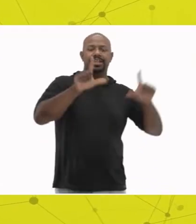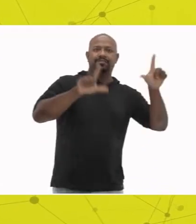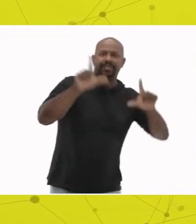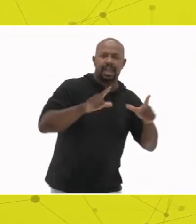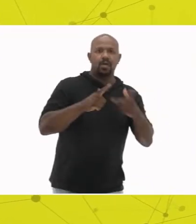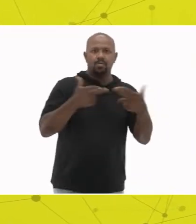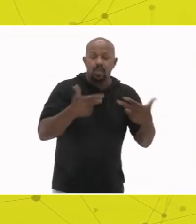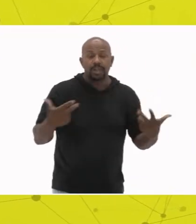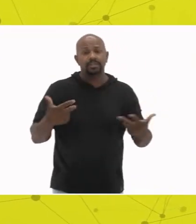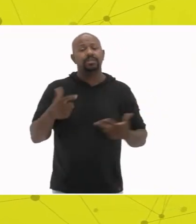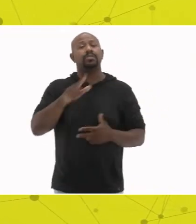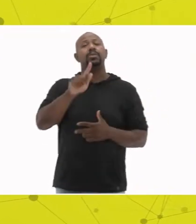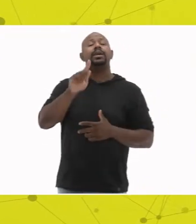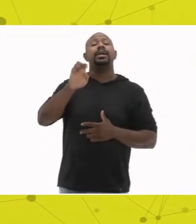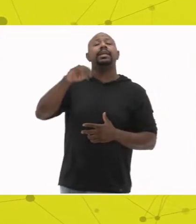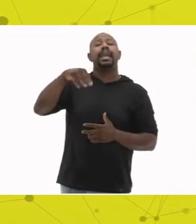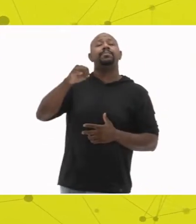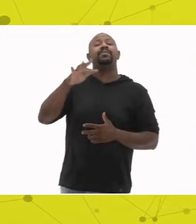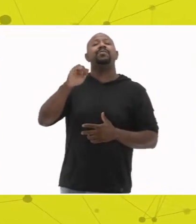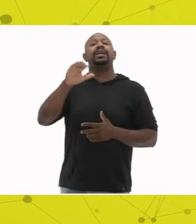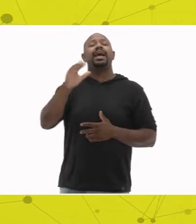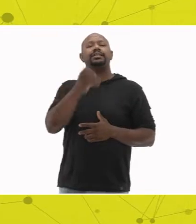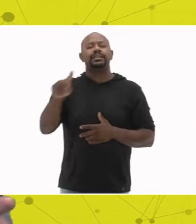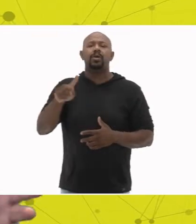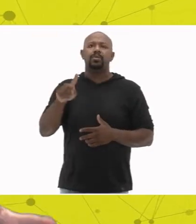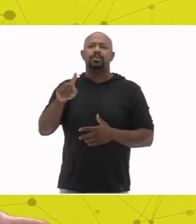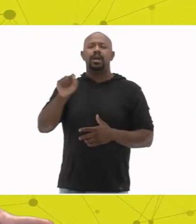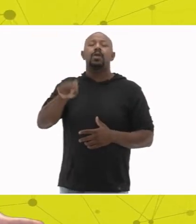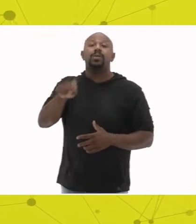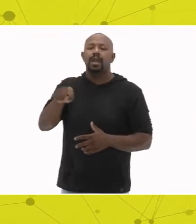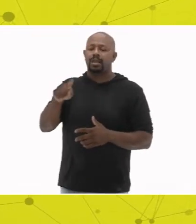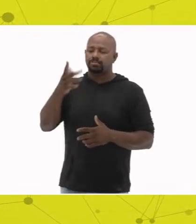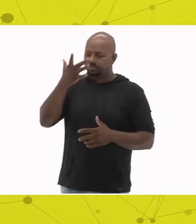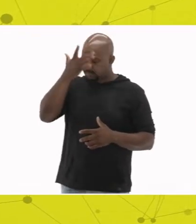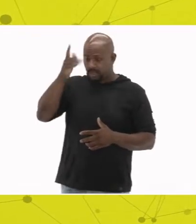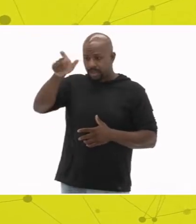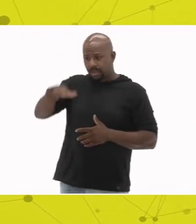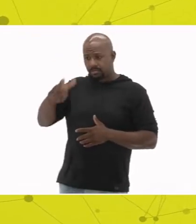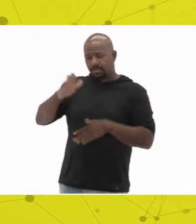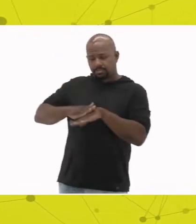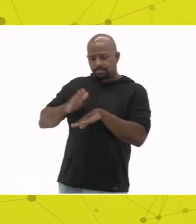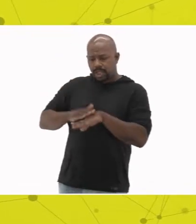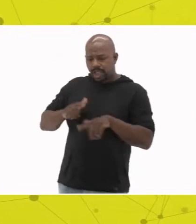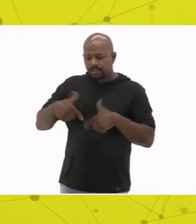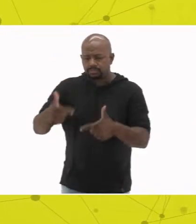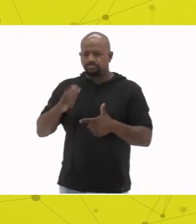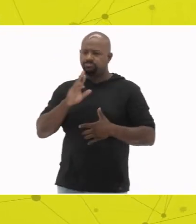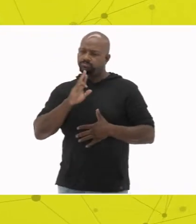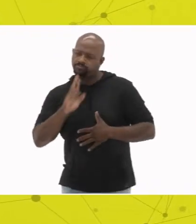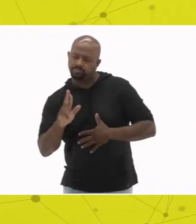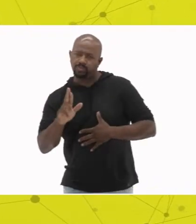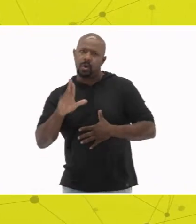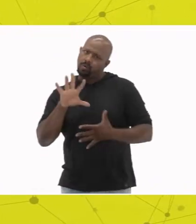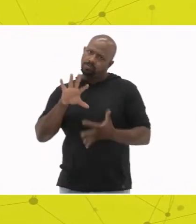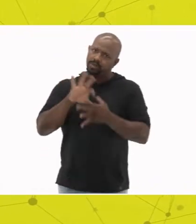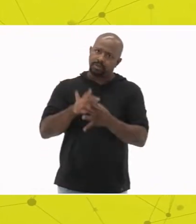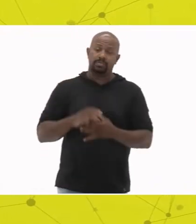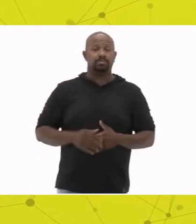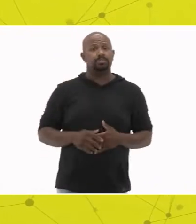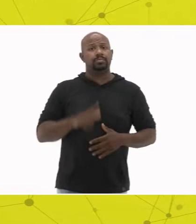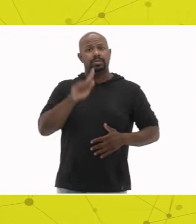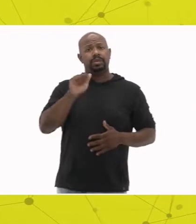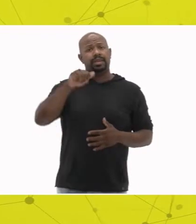Enfim, gamificação pressupõe um projeto estratégico que busca nas pessoas uma ação, reação ou interação. Direto ao